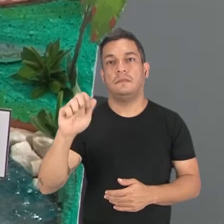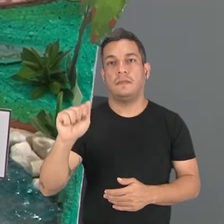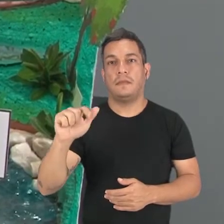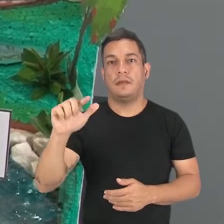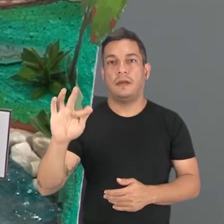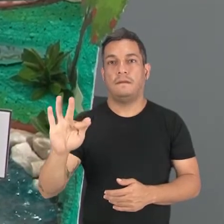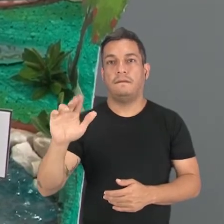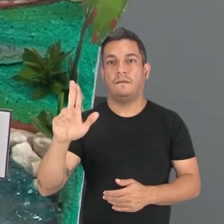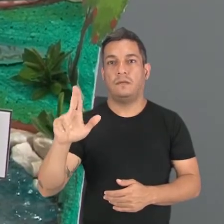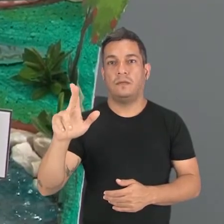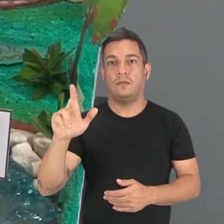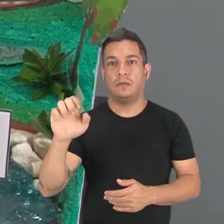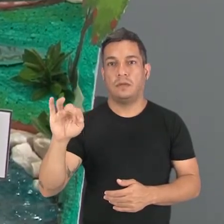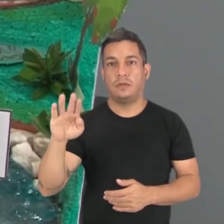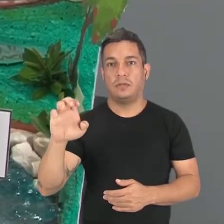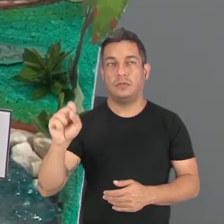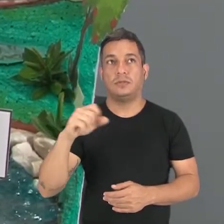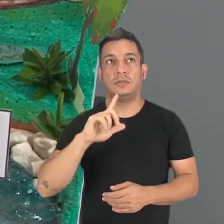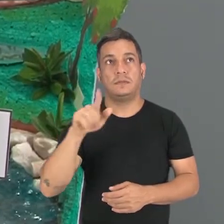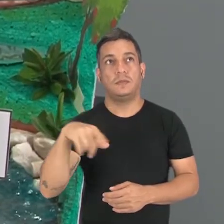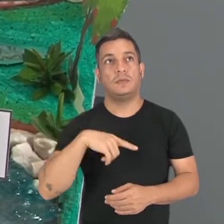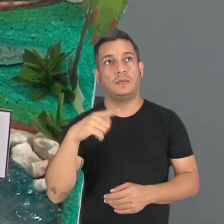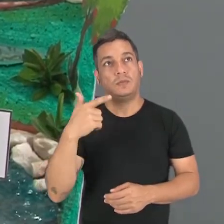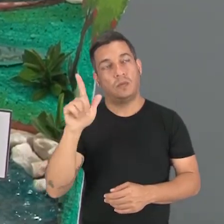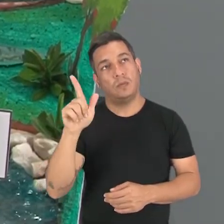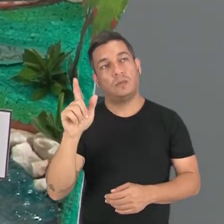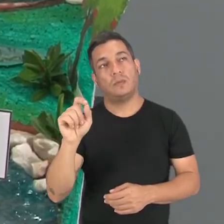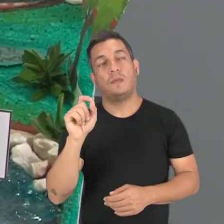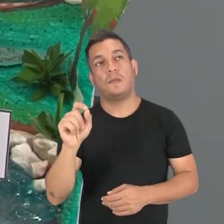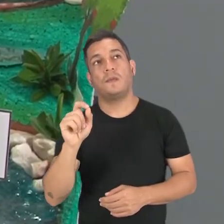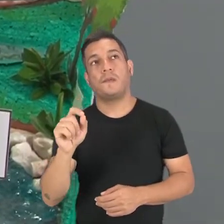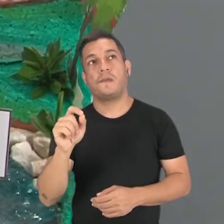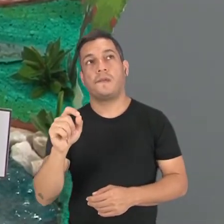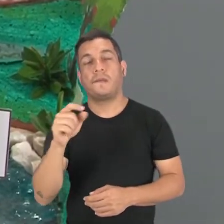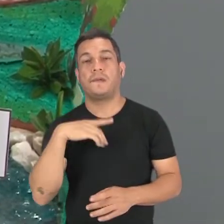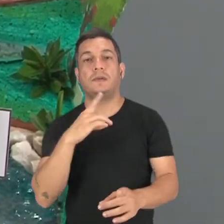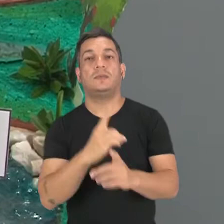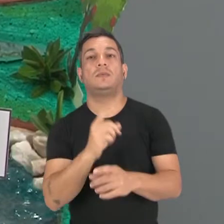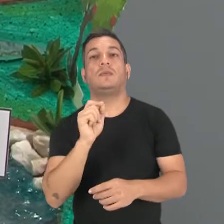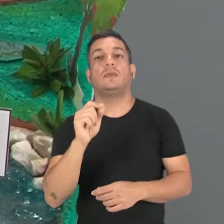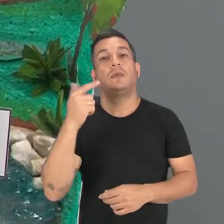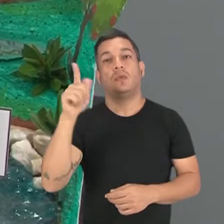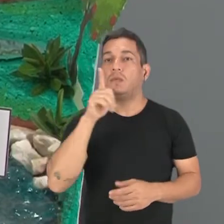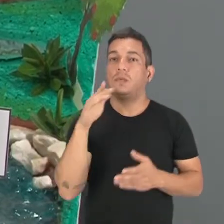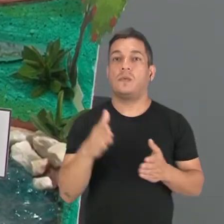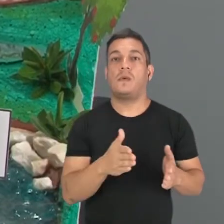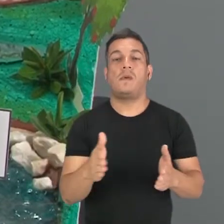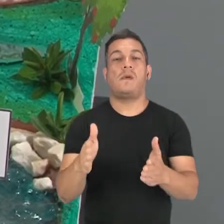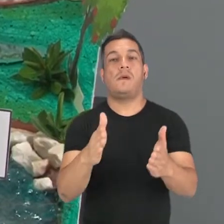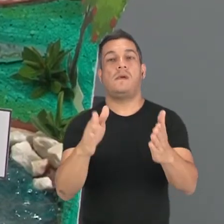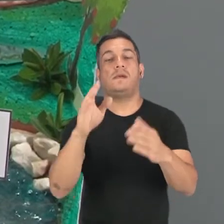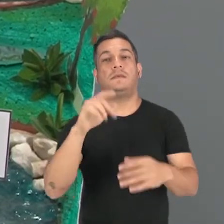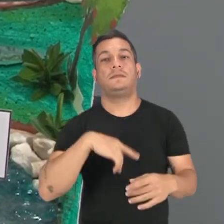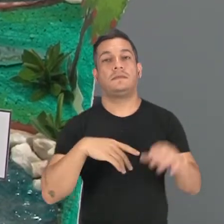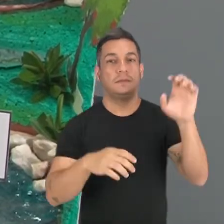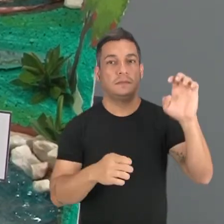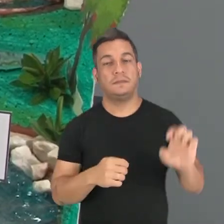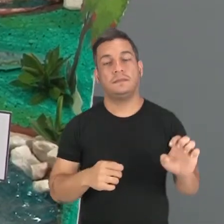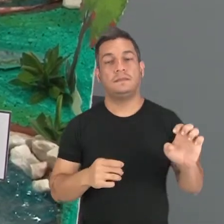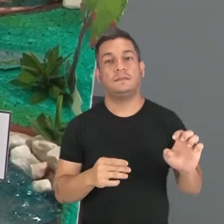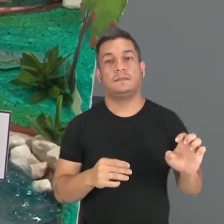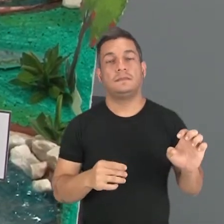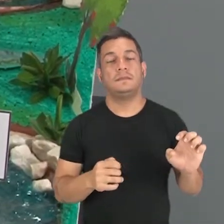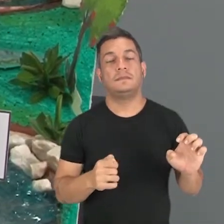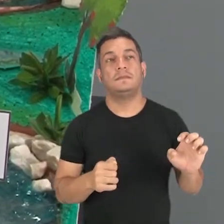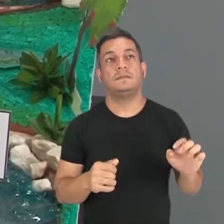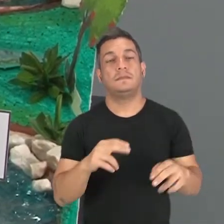Depois ele vem por aqui e aí aqui ele encontra um outro rio da margem esquerda, um